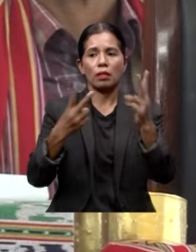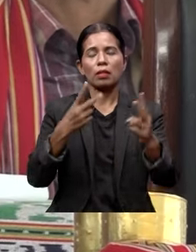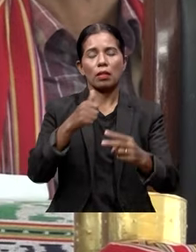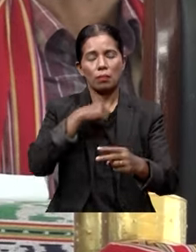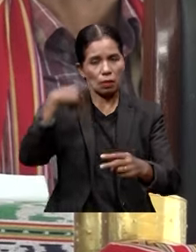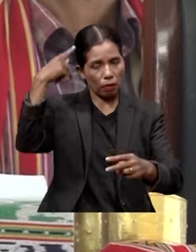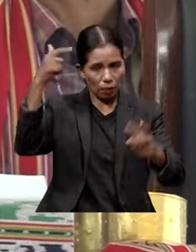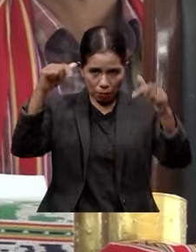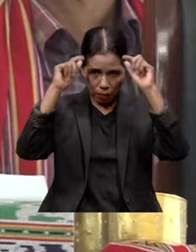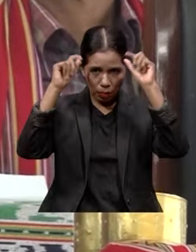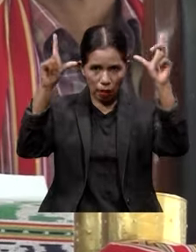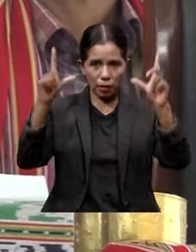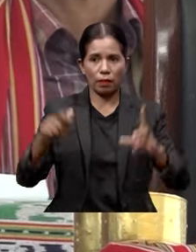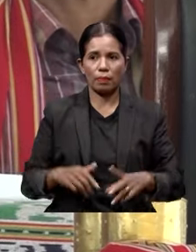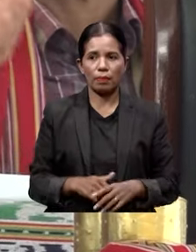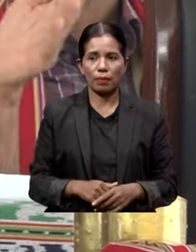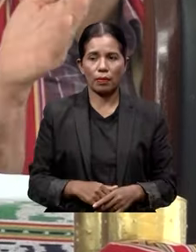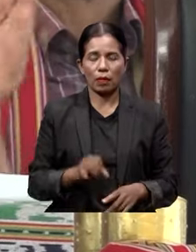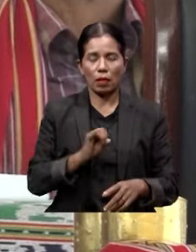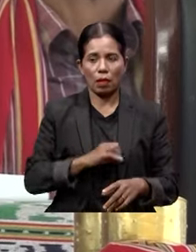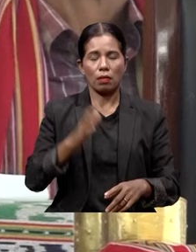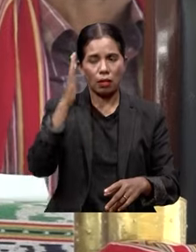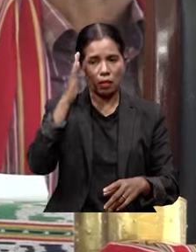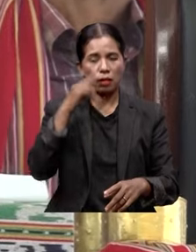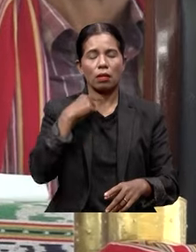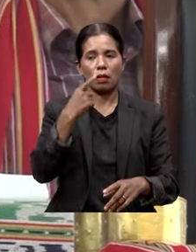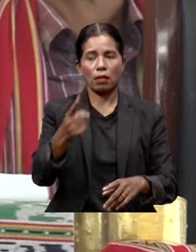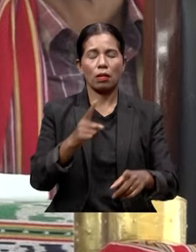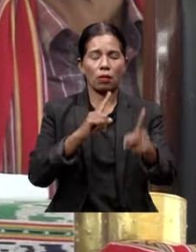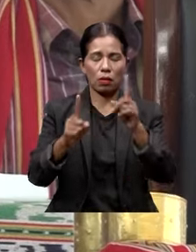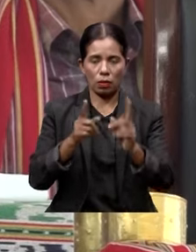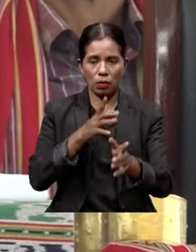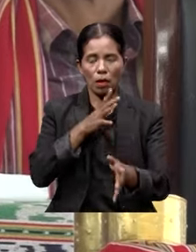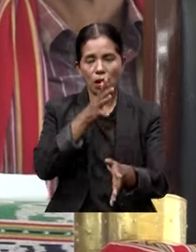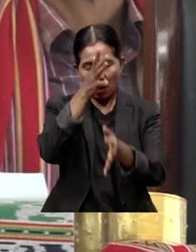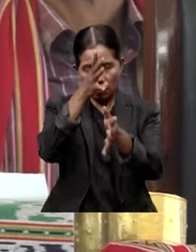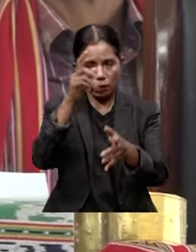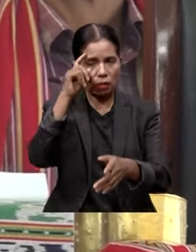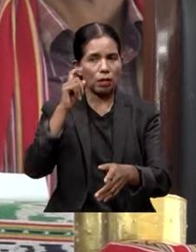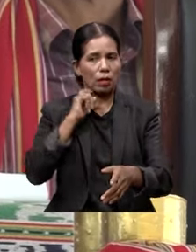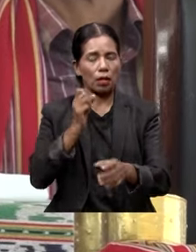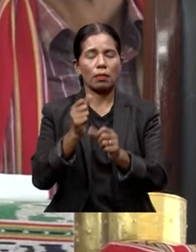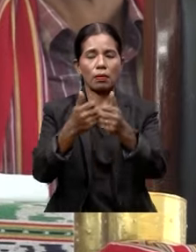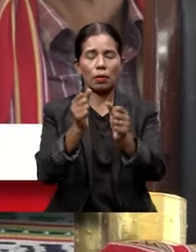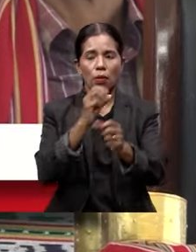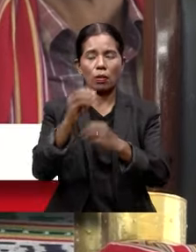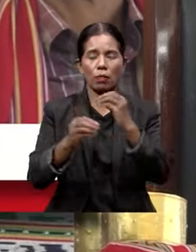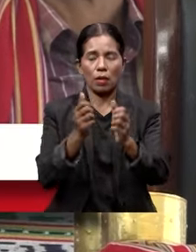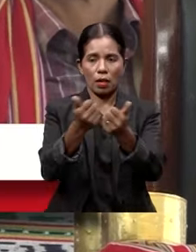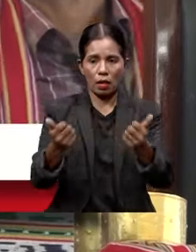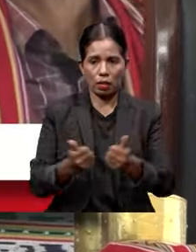Francisco e a Timor-Leste. Autente funderão colio abonana com a arte marcial.